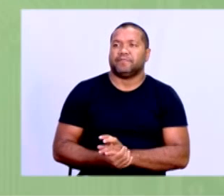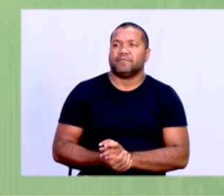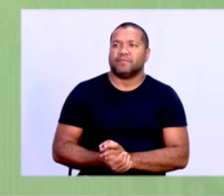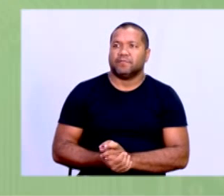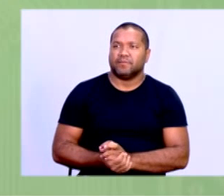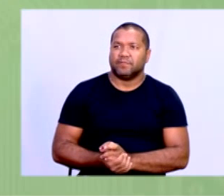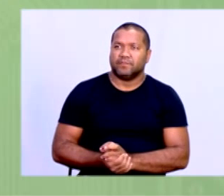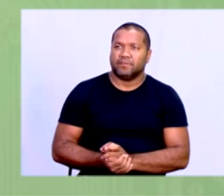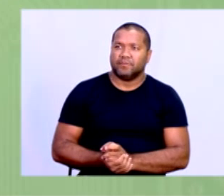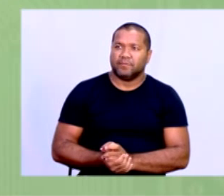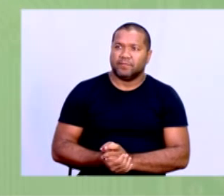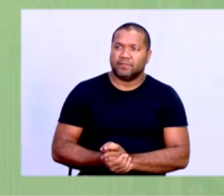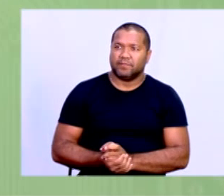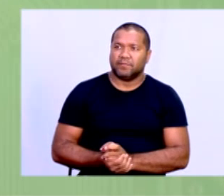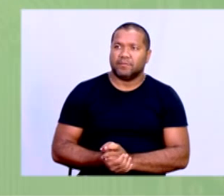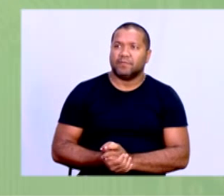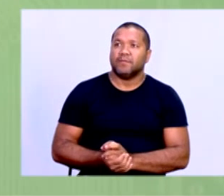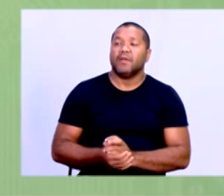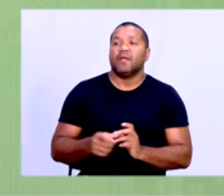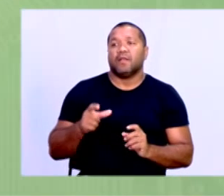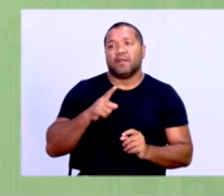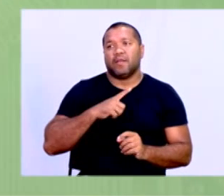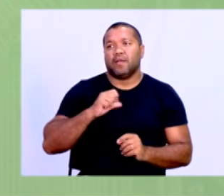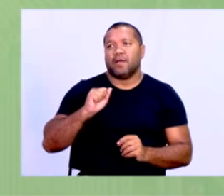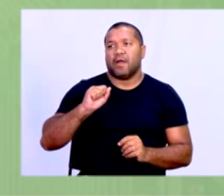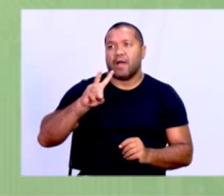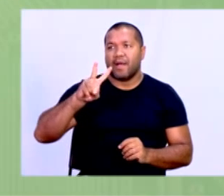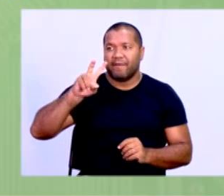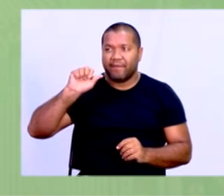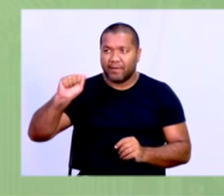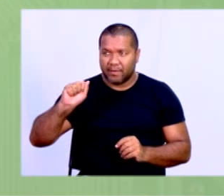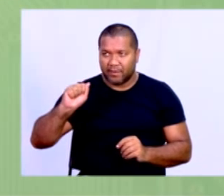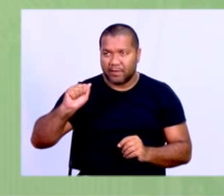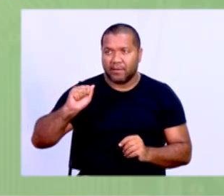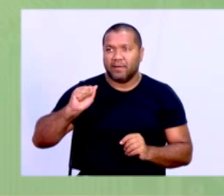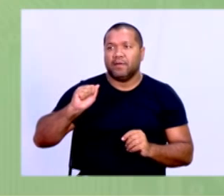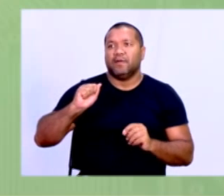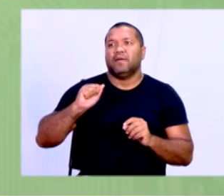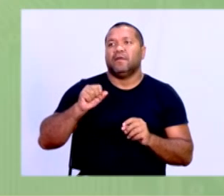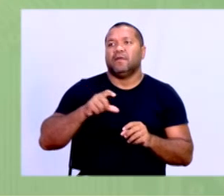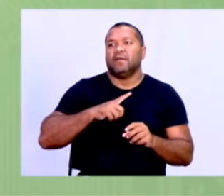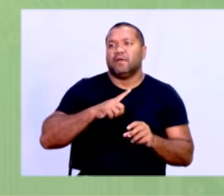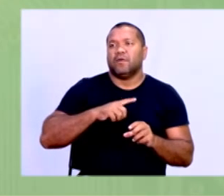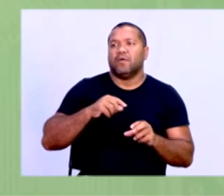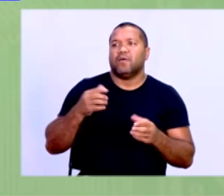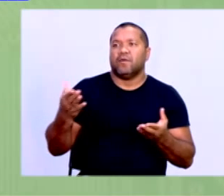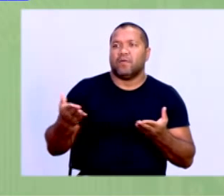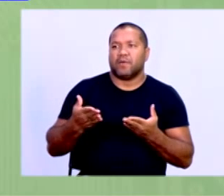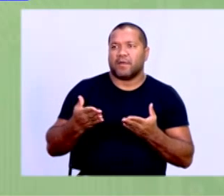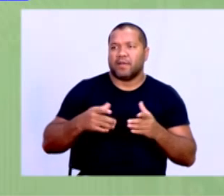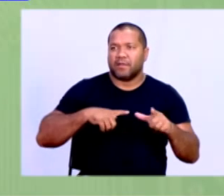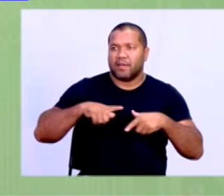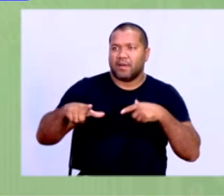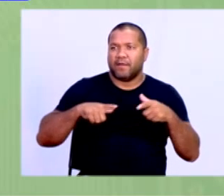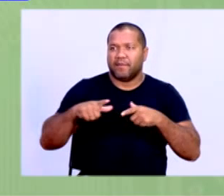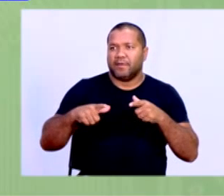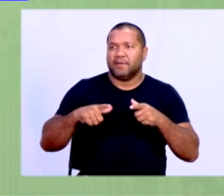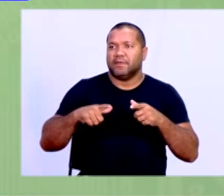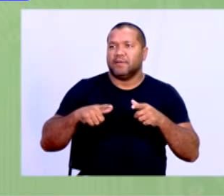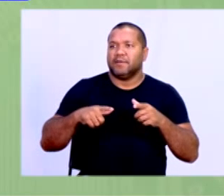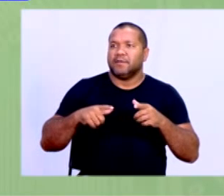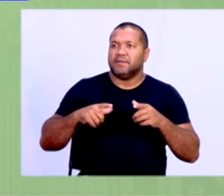tarefa de percurso, né? Nós tínhamos aqui, hoje nós iniciaremos a tarefa de padrões de projeto